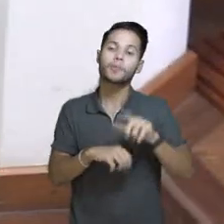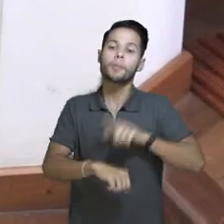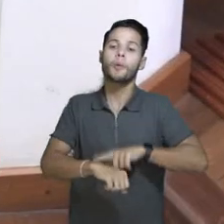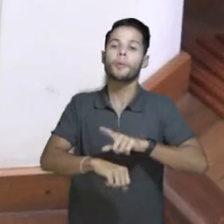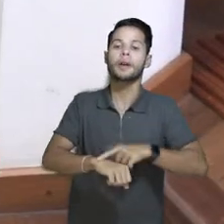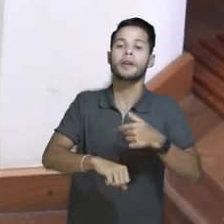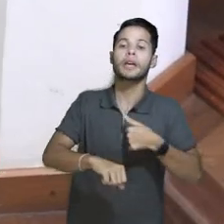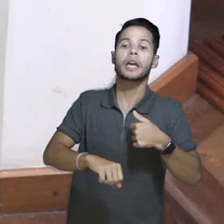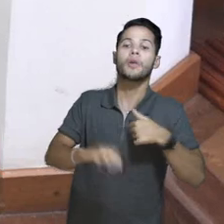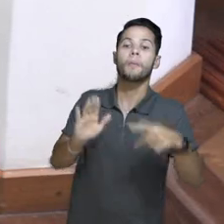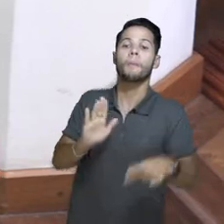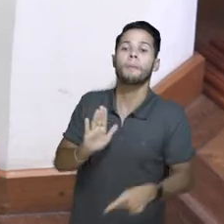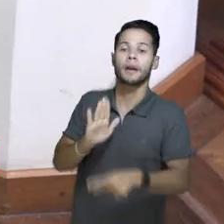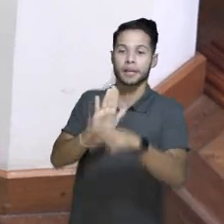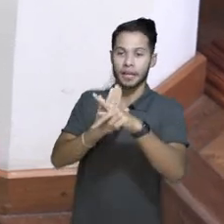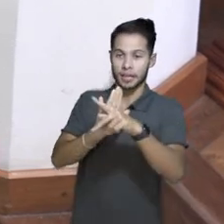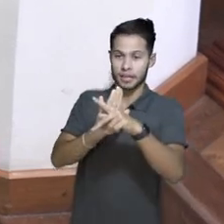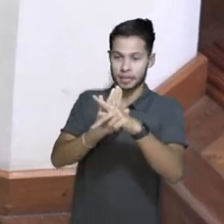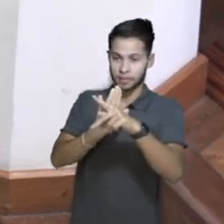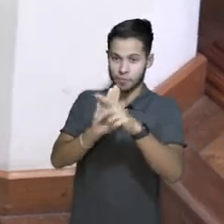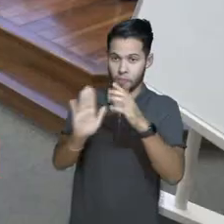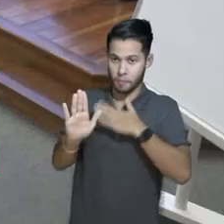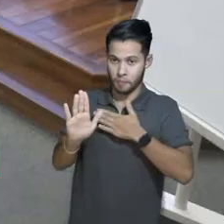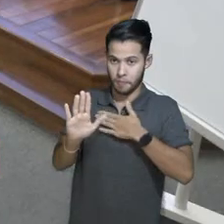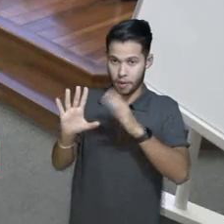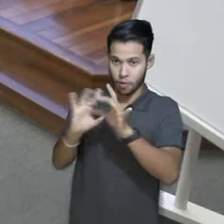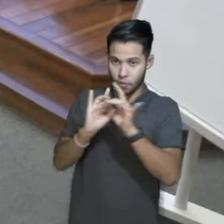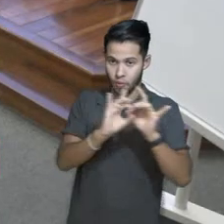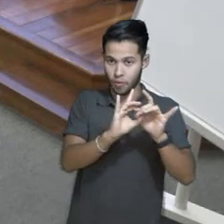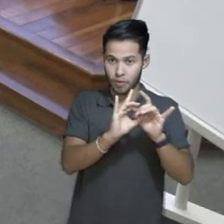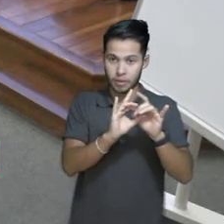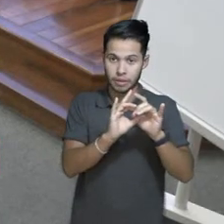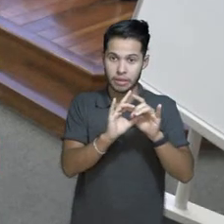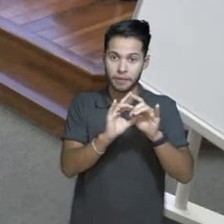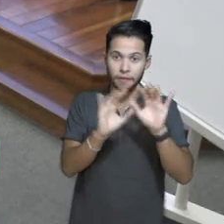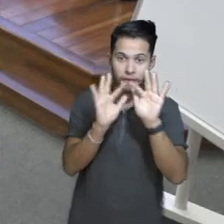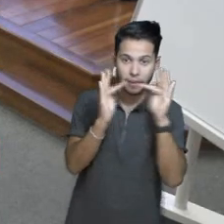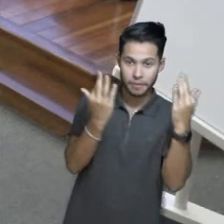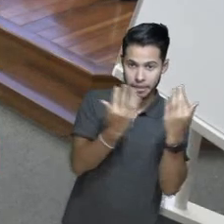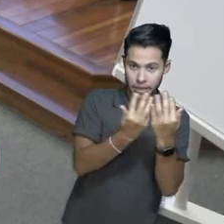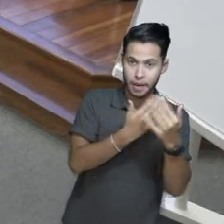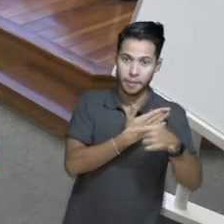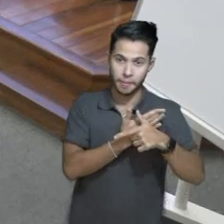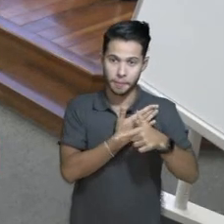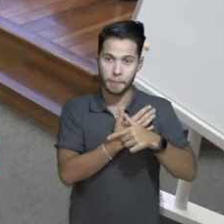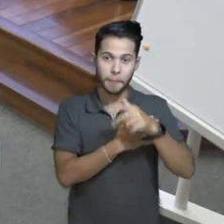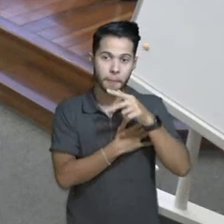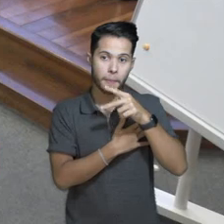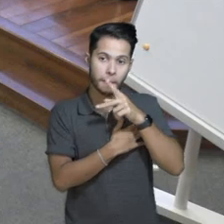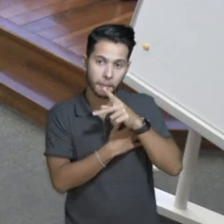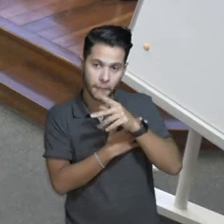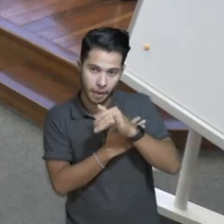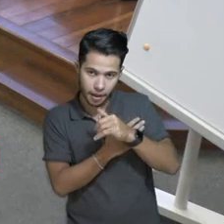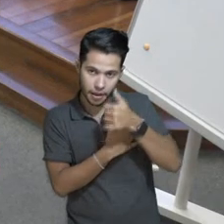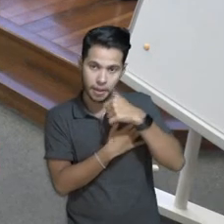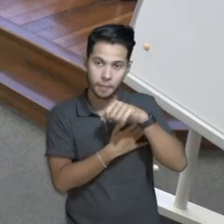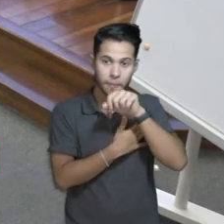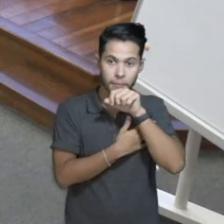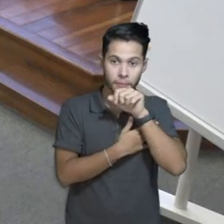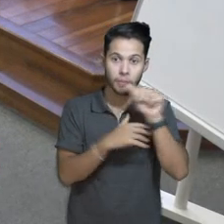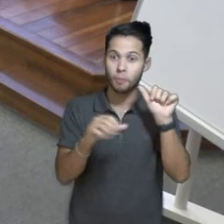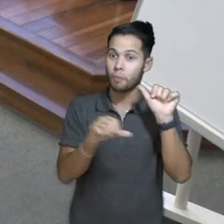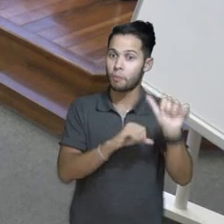como dentro do meu contexto familiar tanto do papel de mãe quanto de pai é uma outra situação na